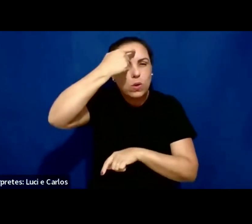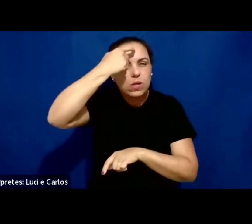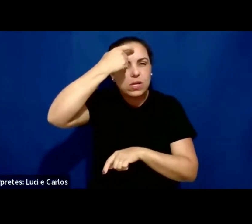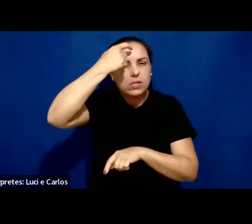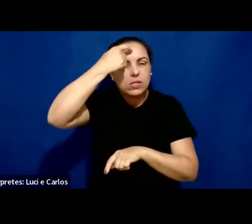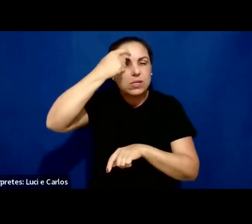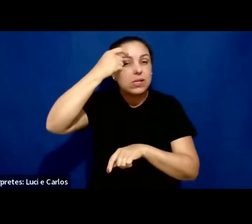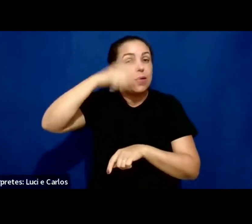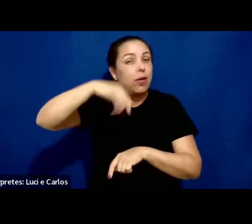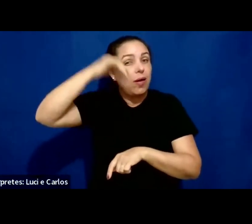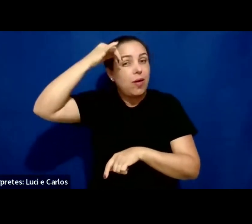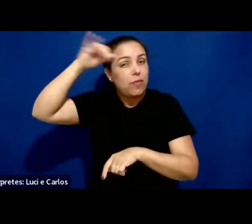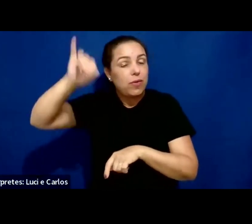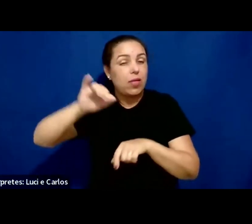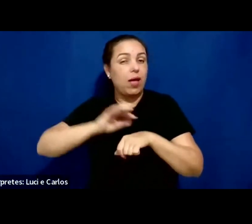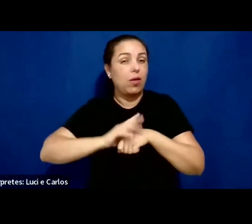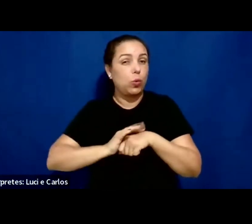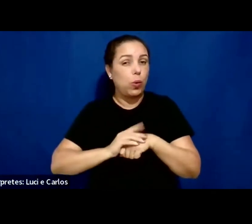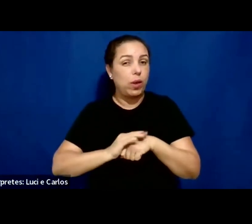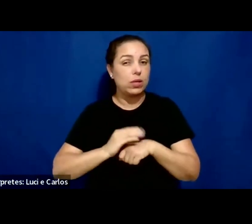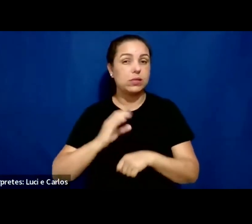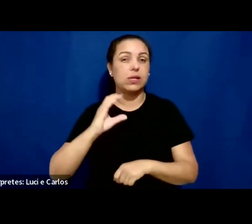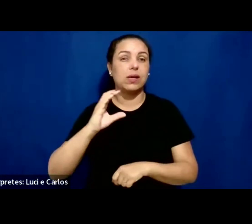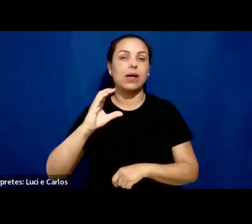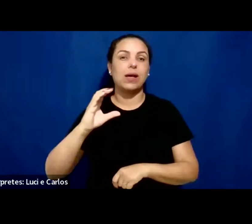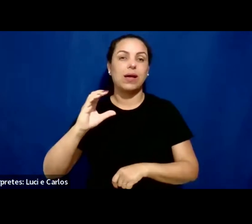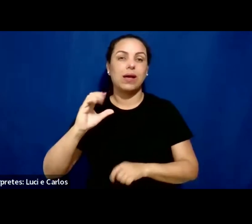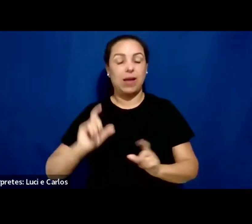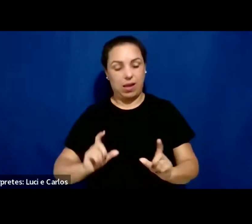da prevenção do câncer do intestino grosso.